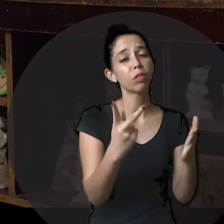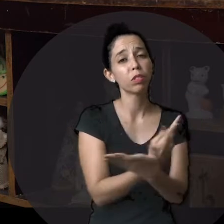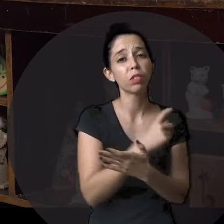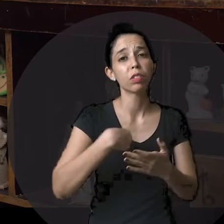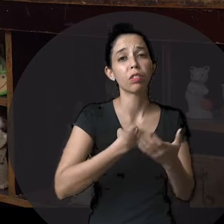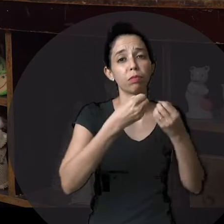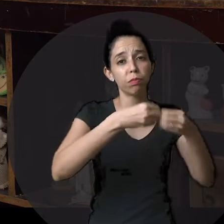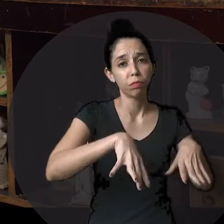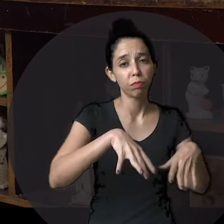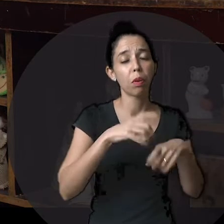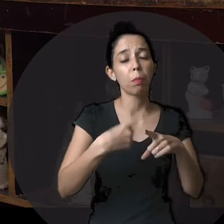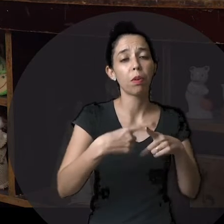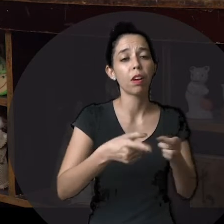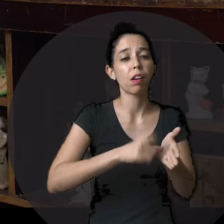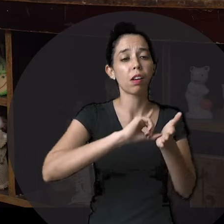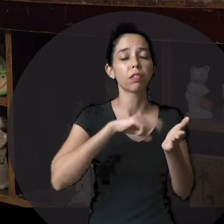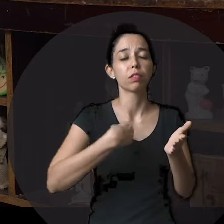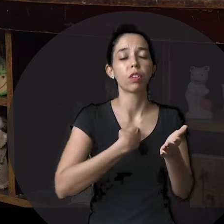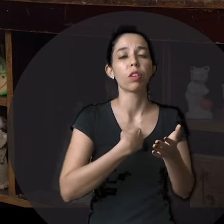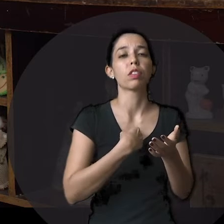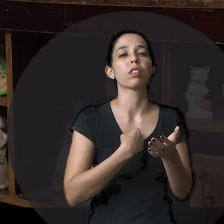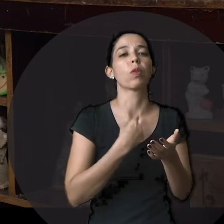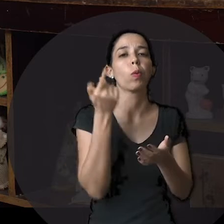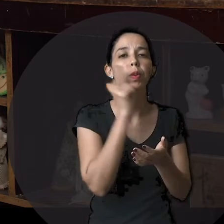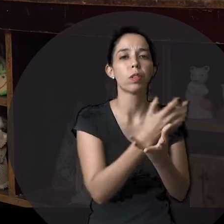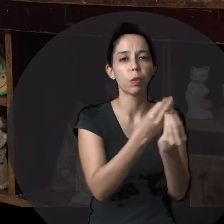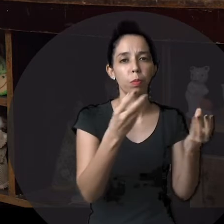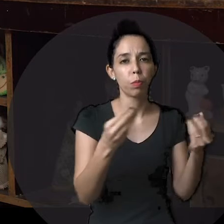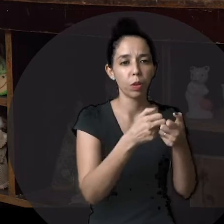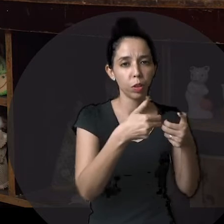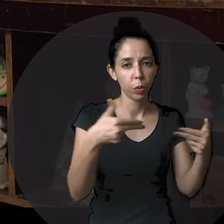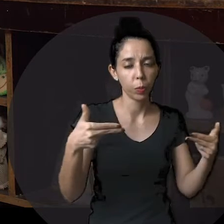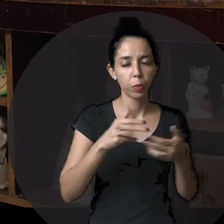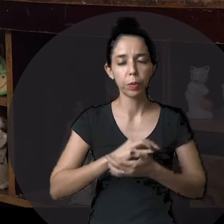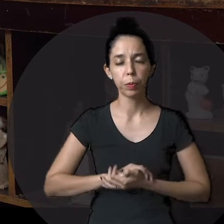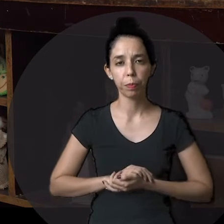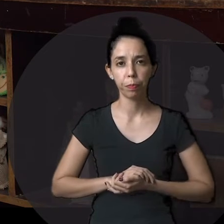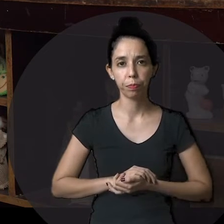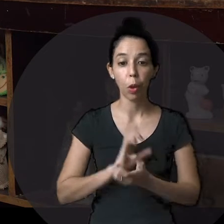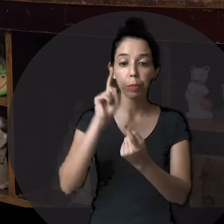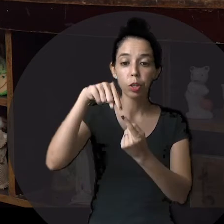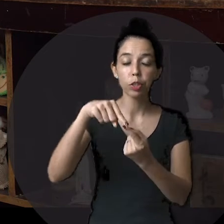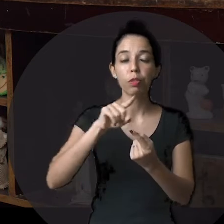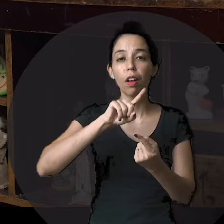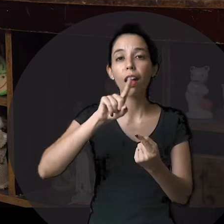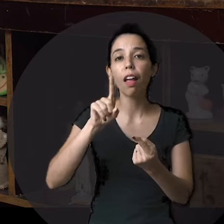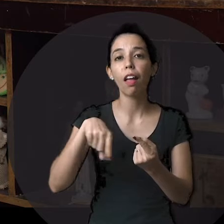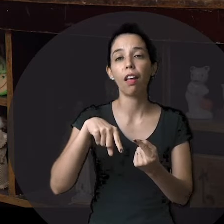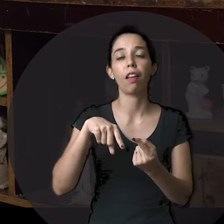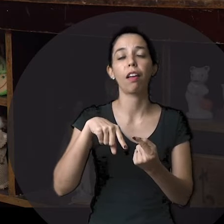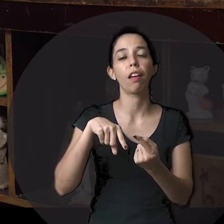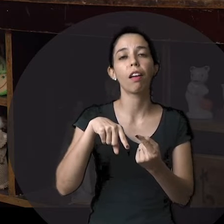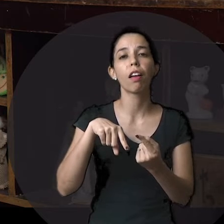as pernas da gente. Eu trabalho lá no campo. O campo aqui tem renda pra gente. Pra, né, comprar o que precisa de casa e